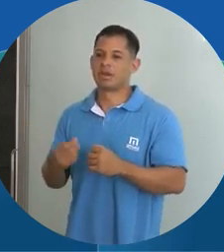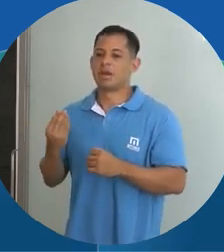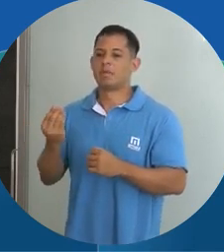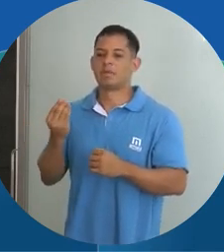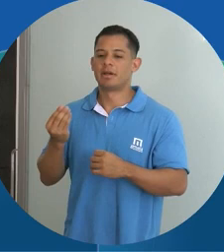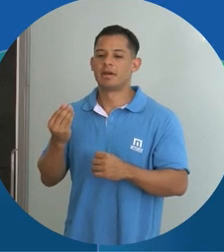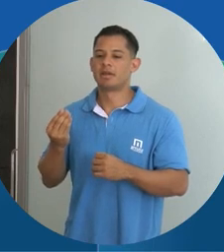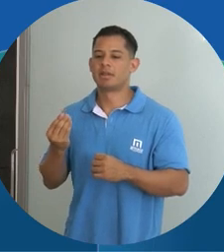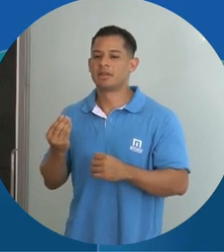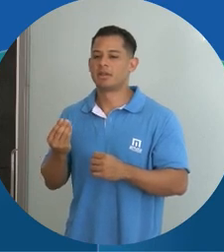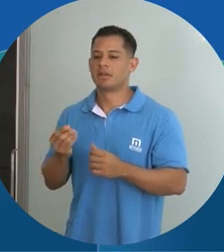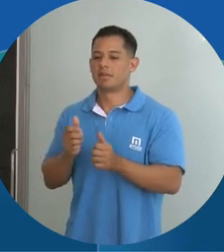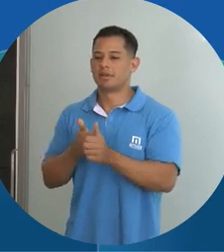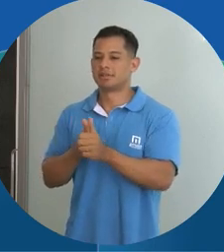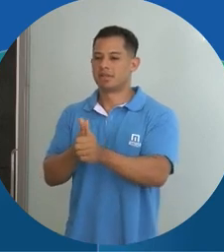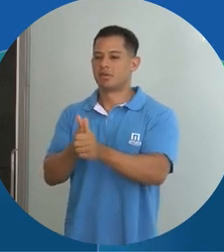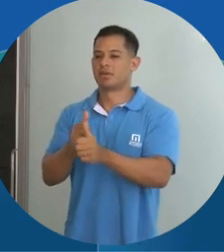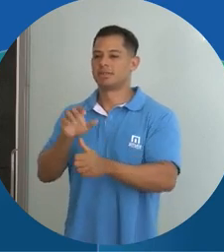da obra.